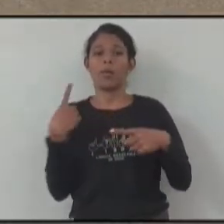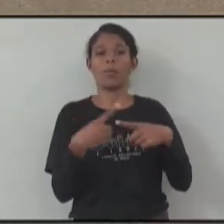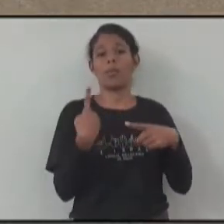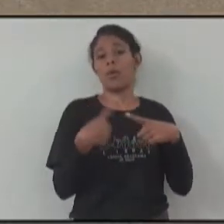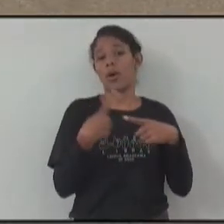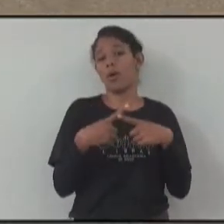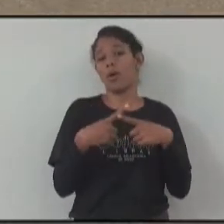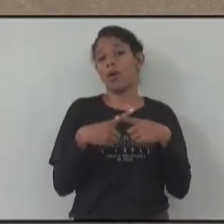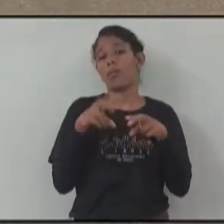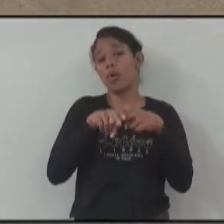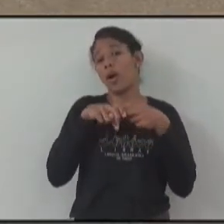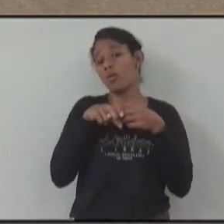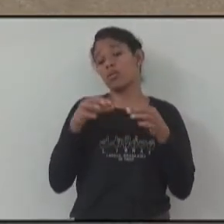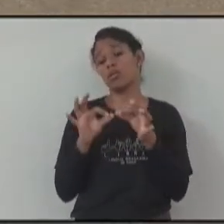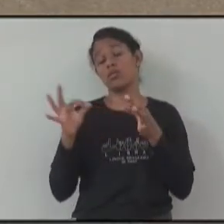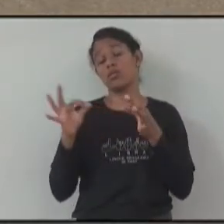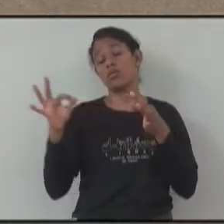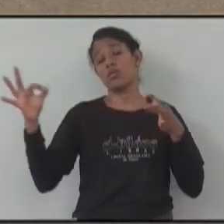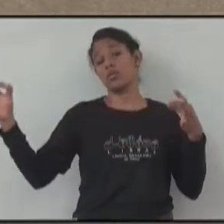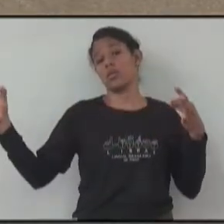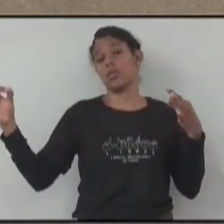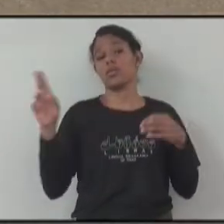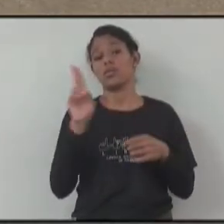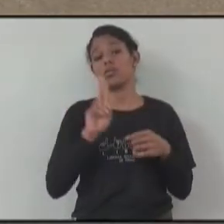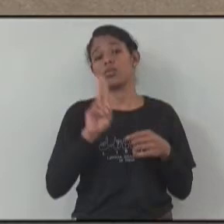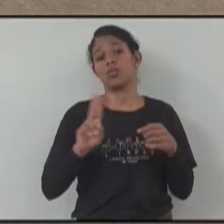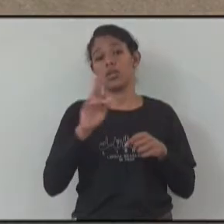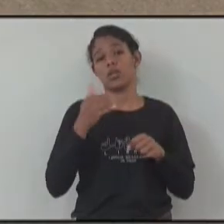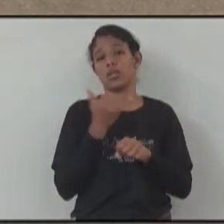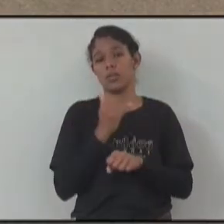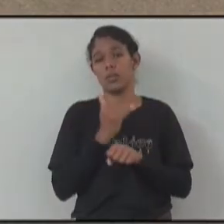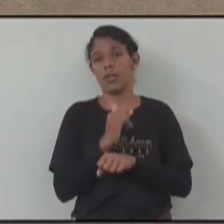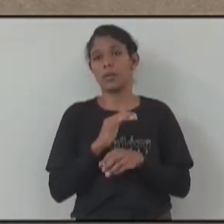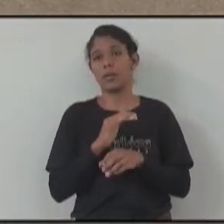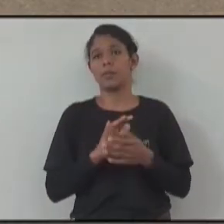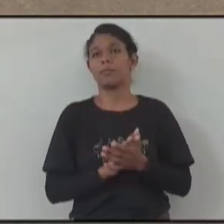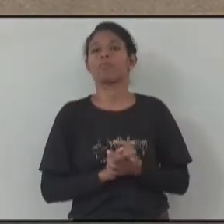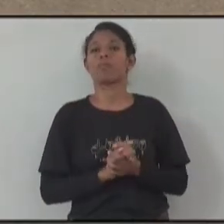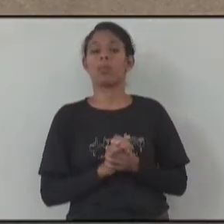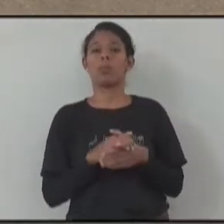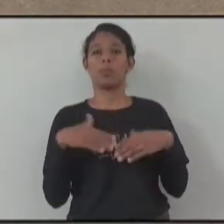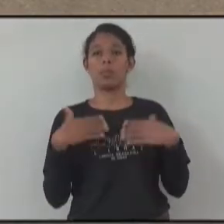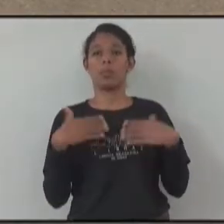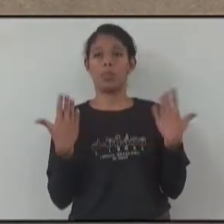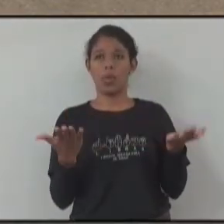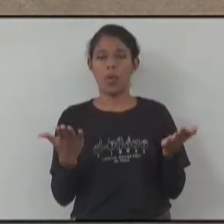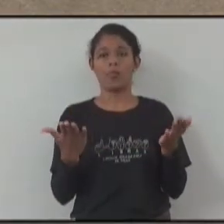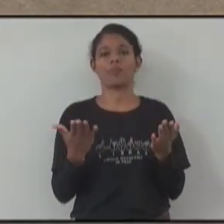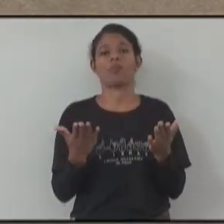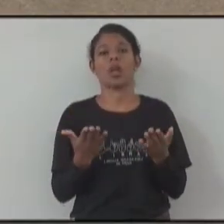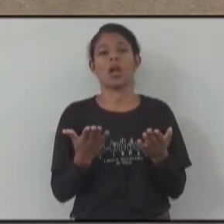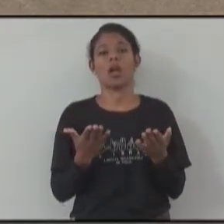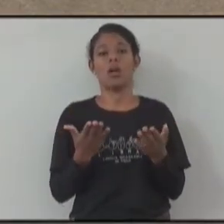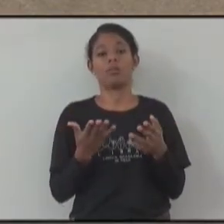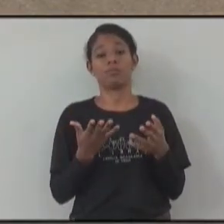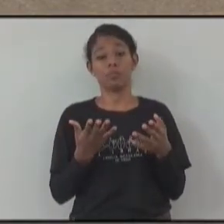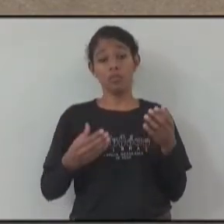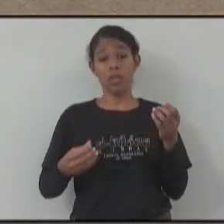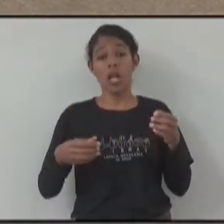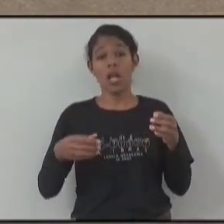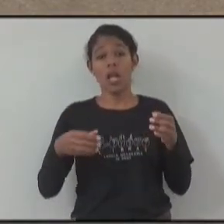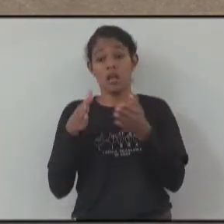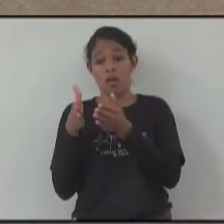metais. De acordo com a utilização deste metal empregado neste período, a idade dos metais pode